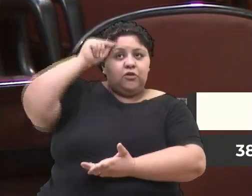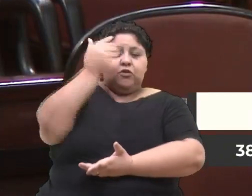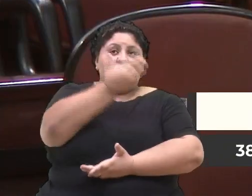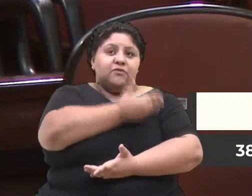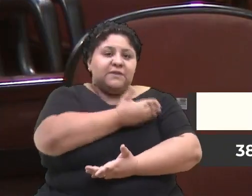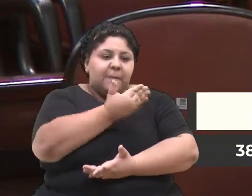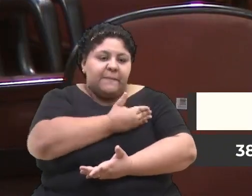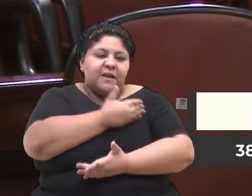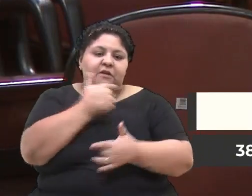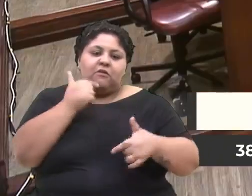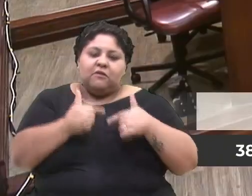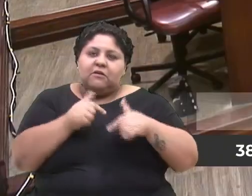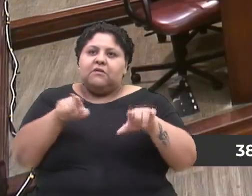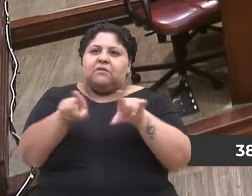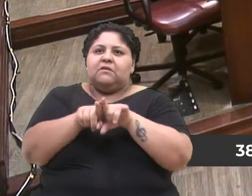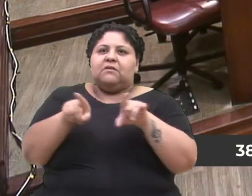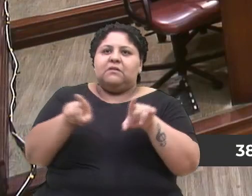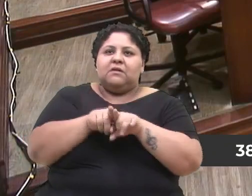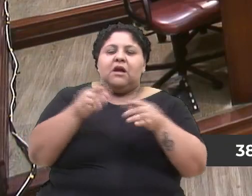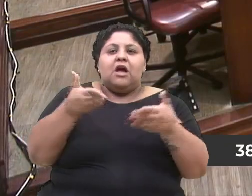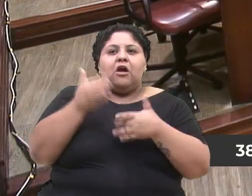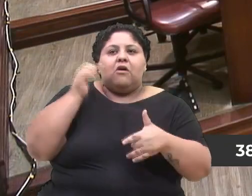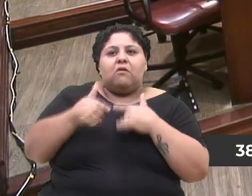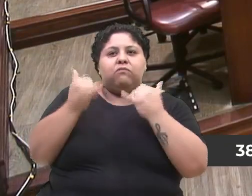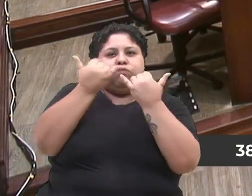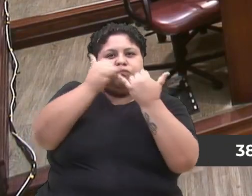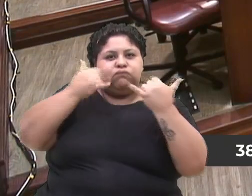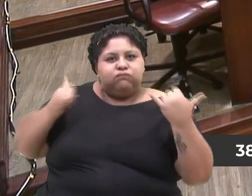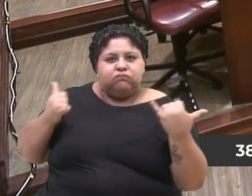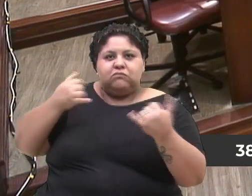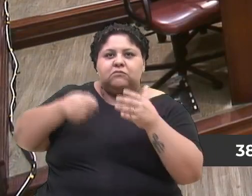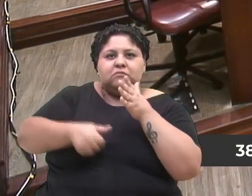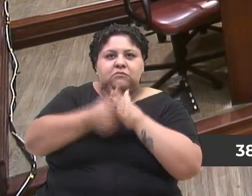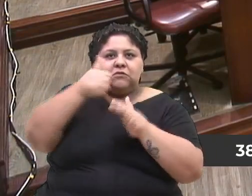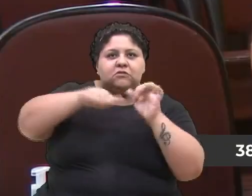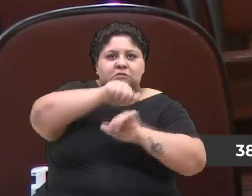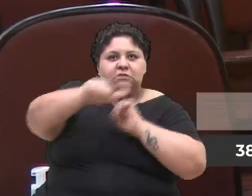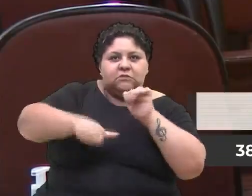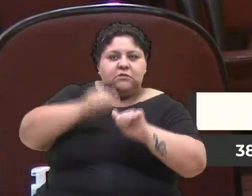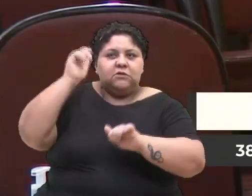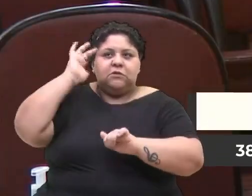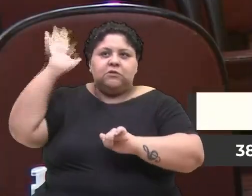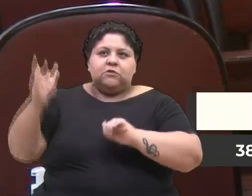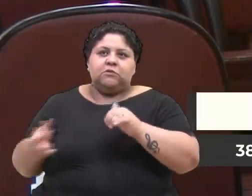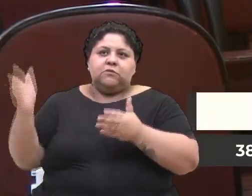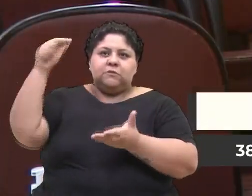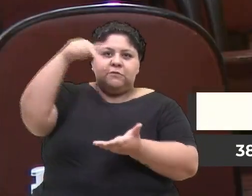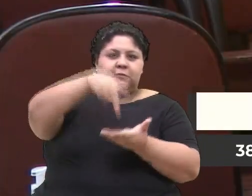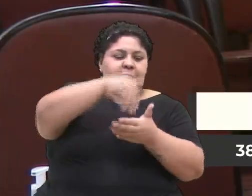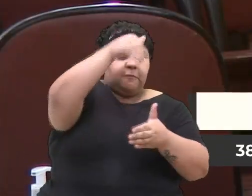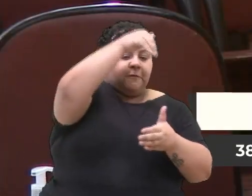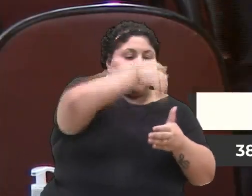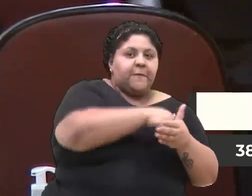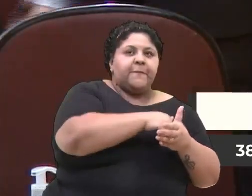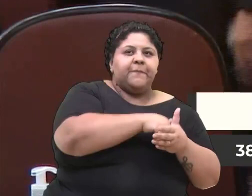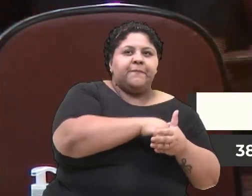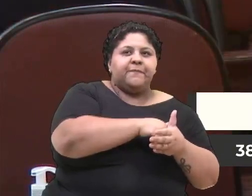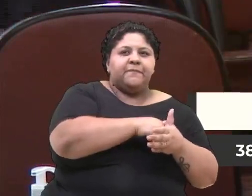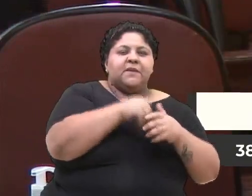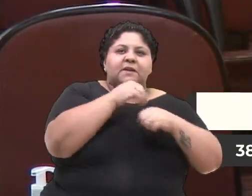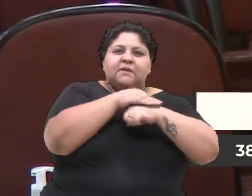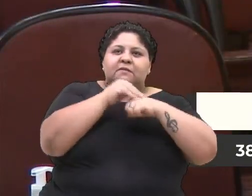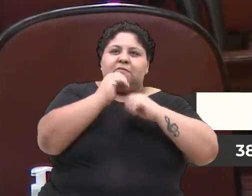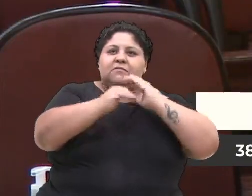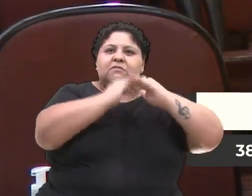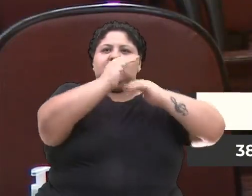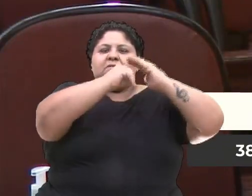nós estamos trabalhando em sinergia pelo bem comum, transformando um sonho em realidade. Esse voto é um voto do diálogo, da